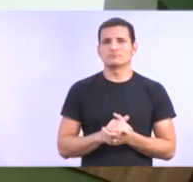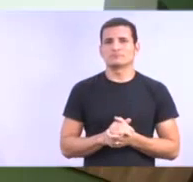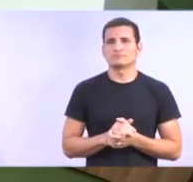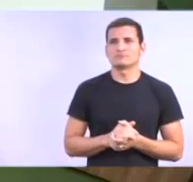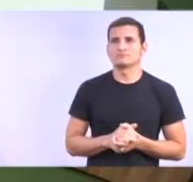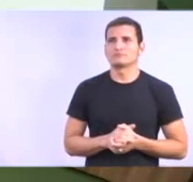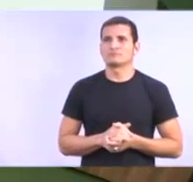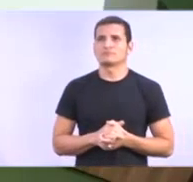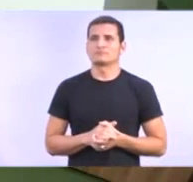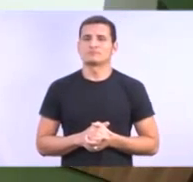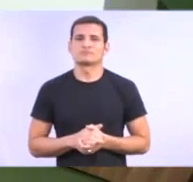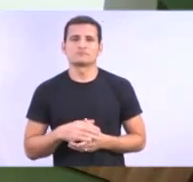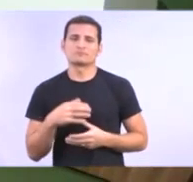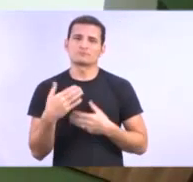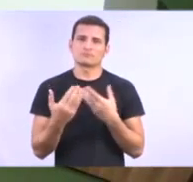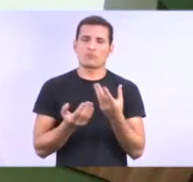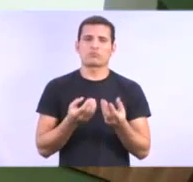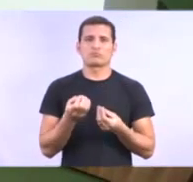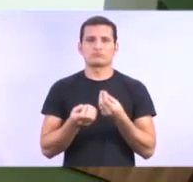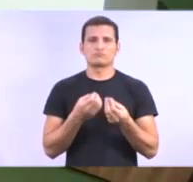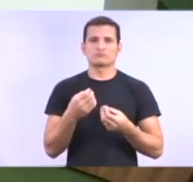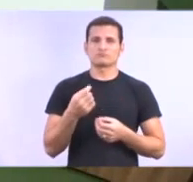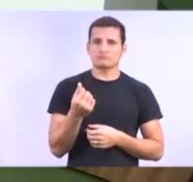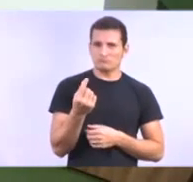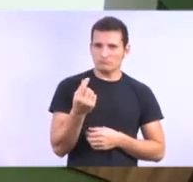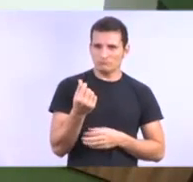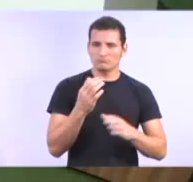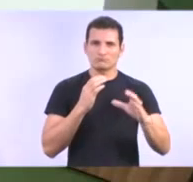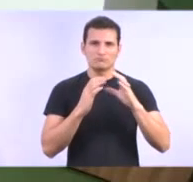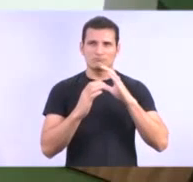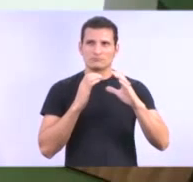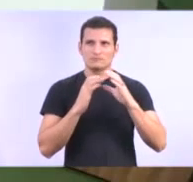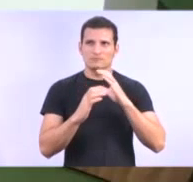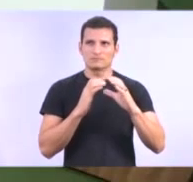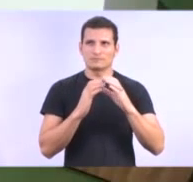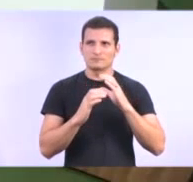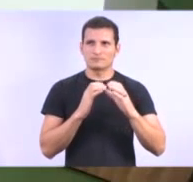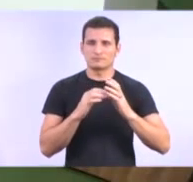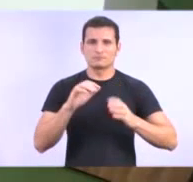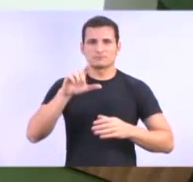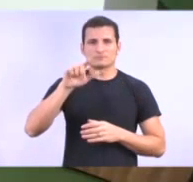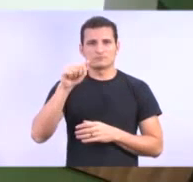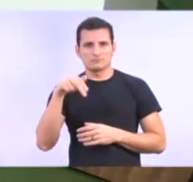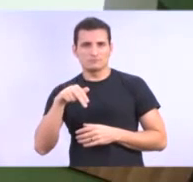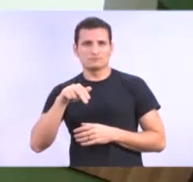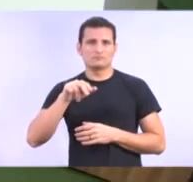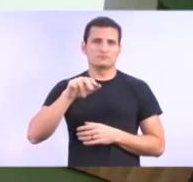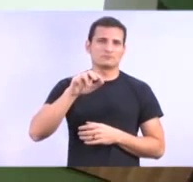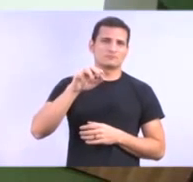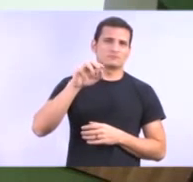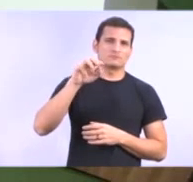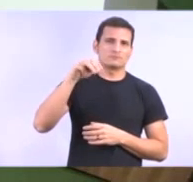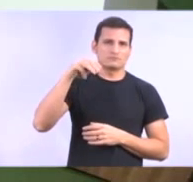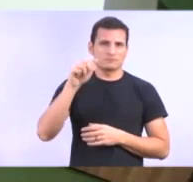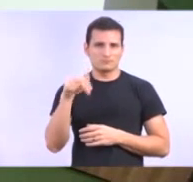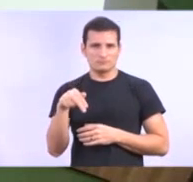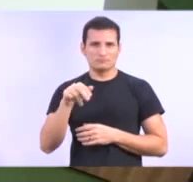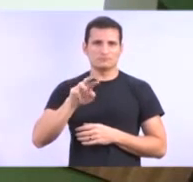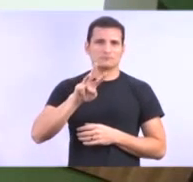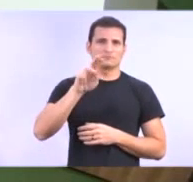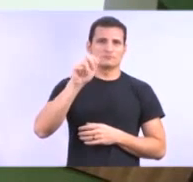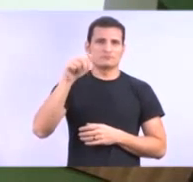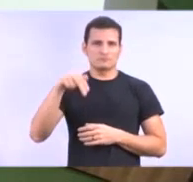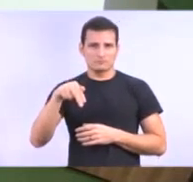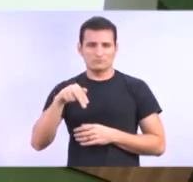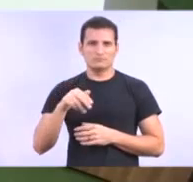no assunto do custo da comunicação, né, que a gente falou da LAN, da WAN, da MAN. Perfeito. Comunicar em